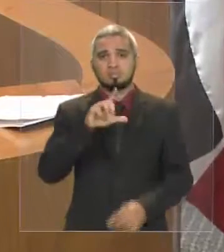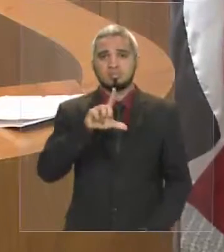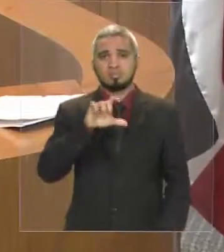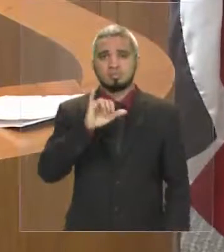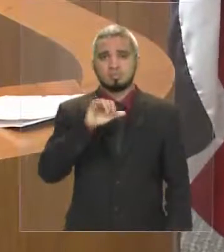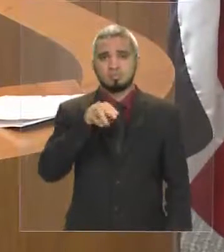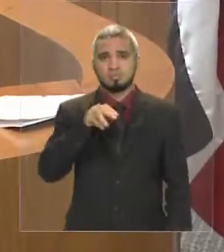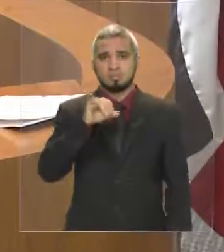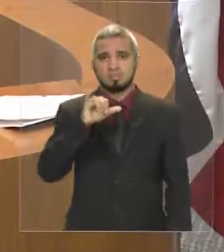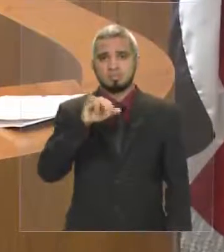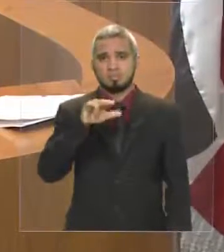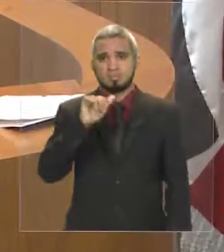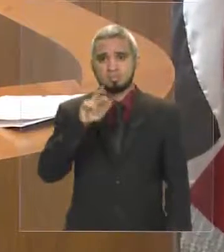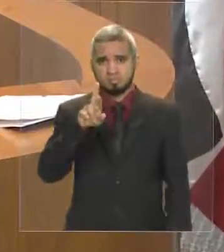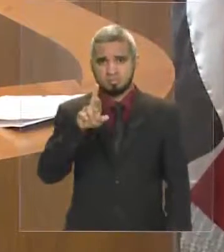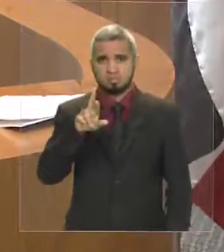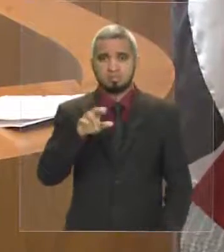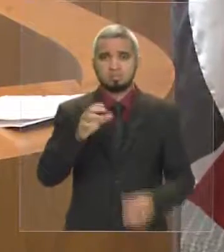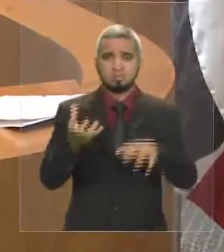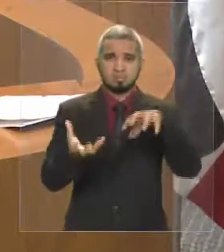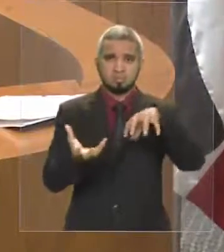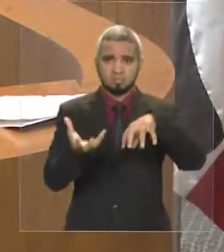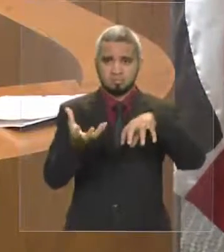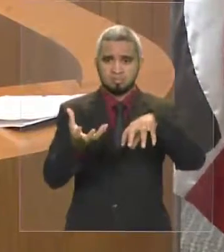para que o Congresso, no prazo